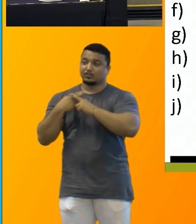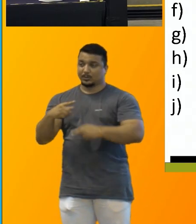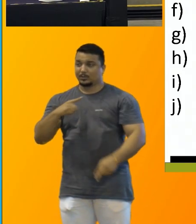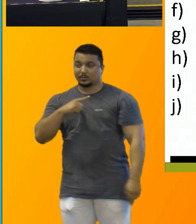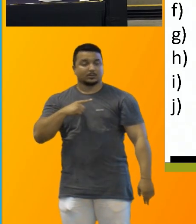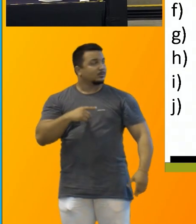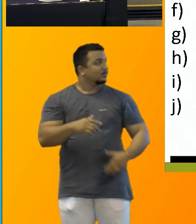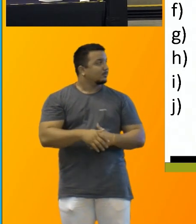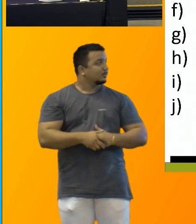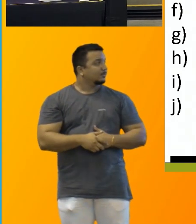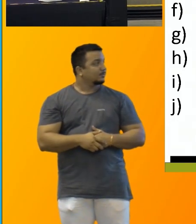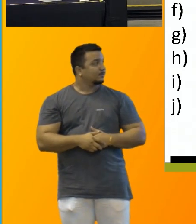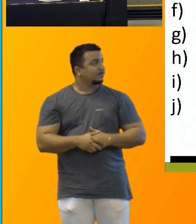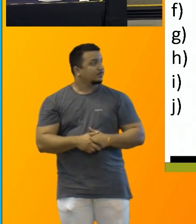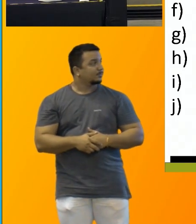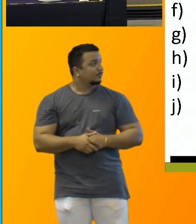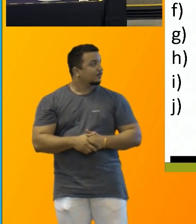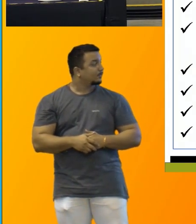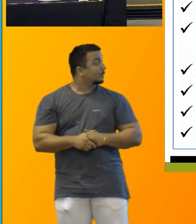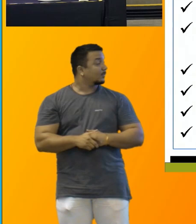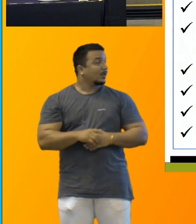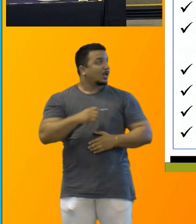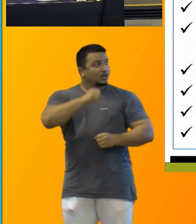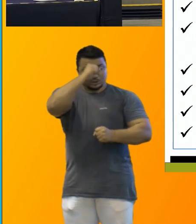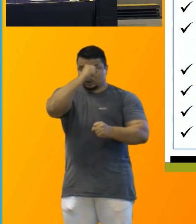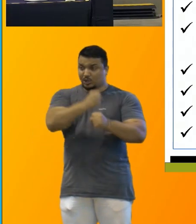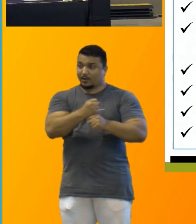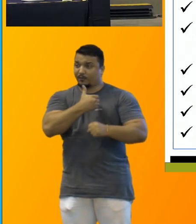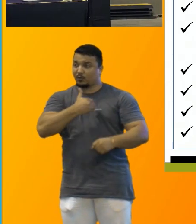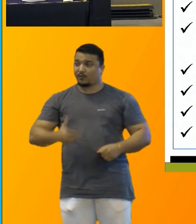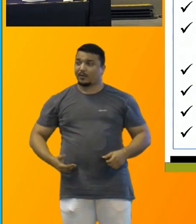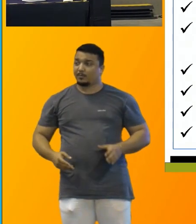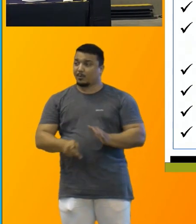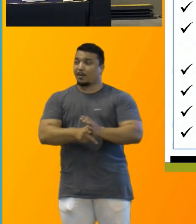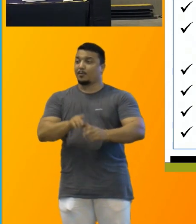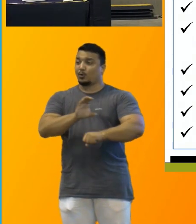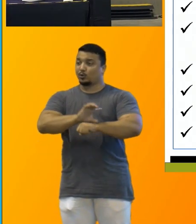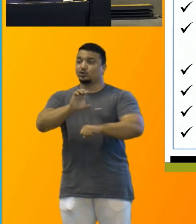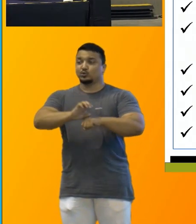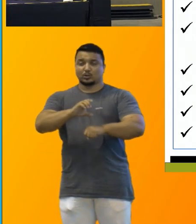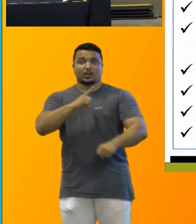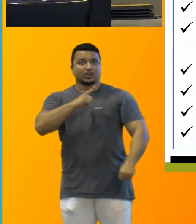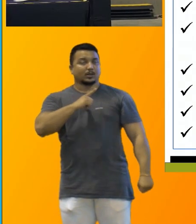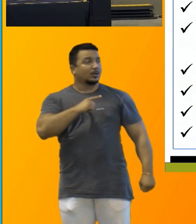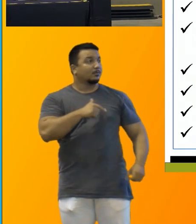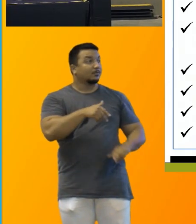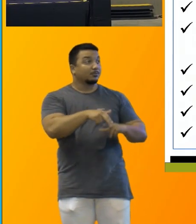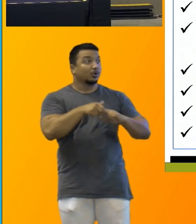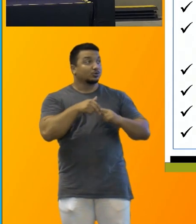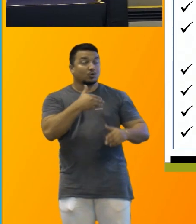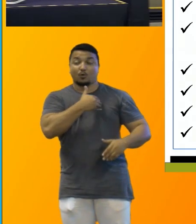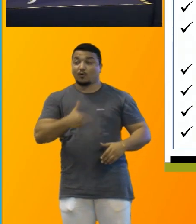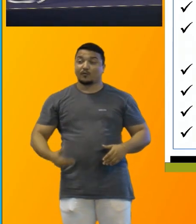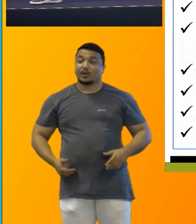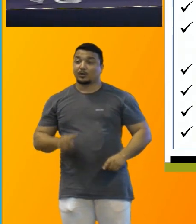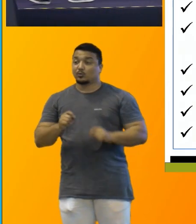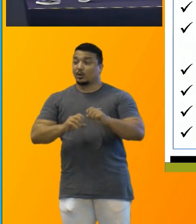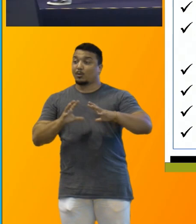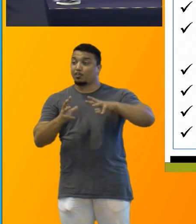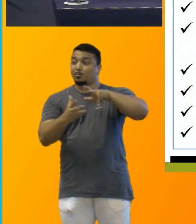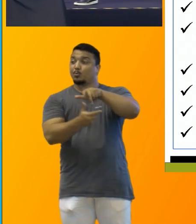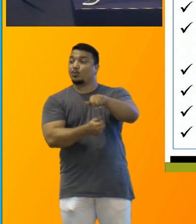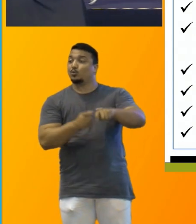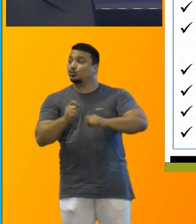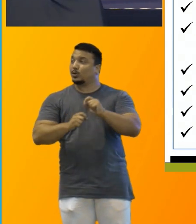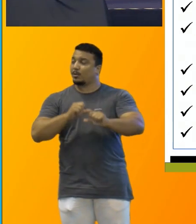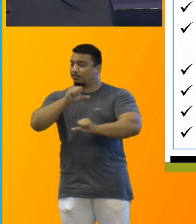responsabilidade. Getúlio foi eleito como chefe do governo constitucional. E nesse governo constitucional o mundo estava virando